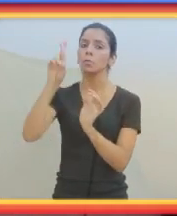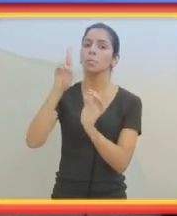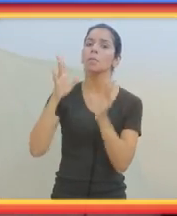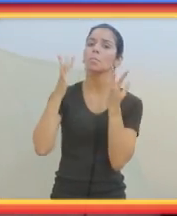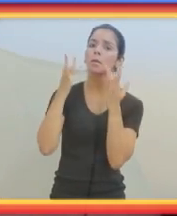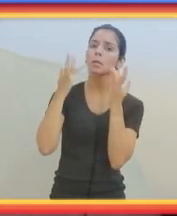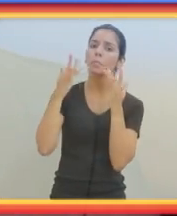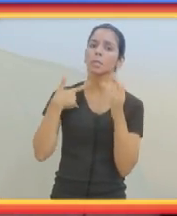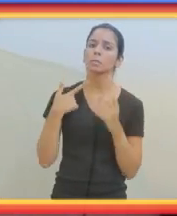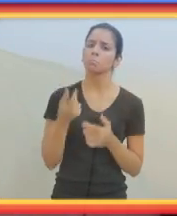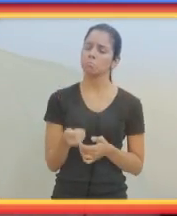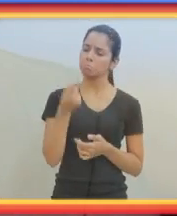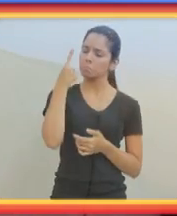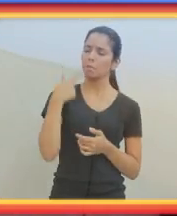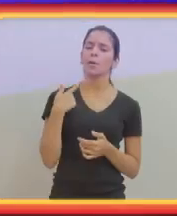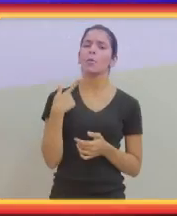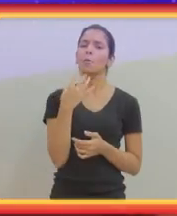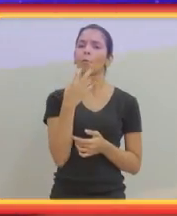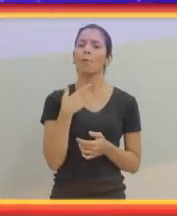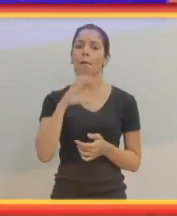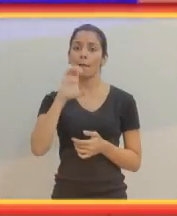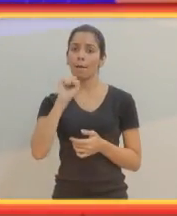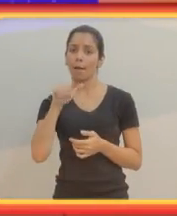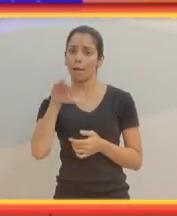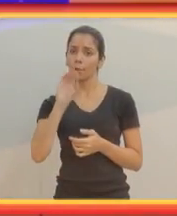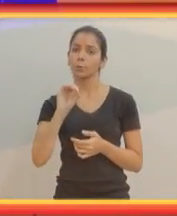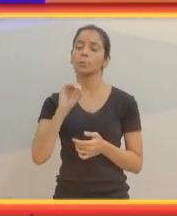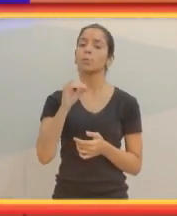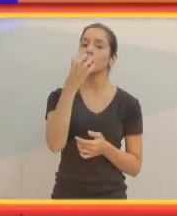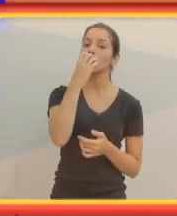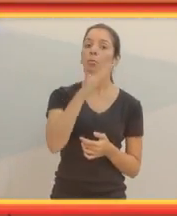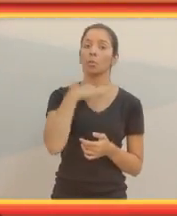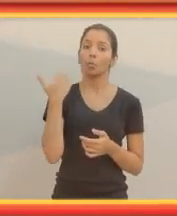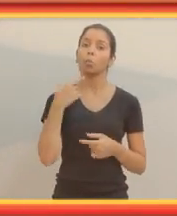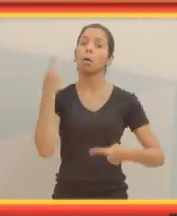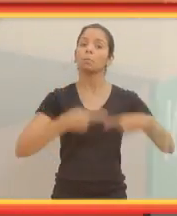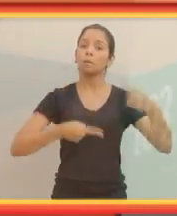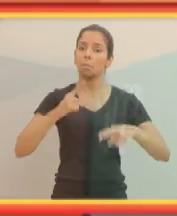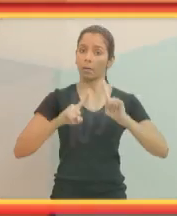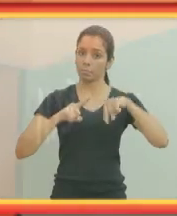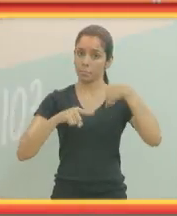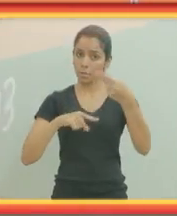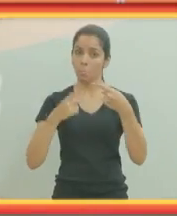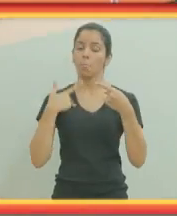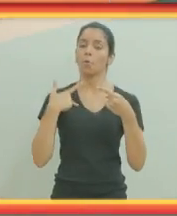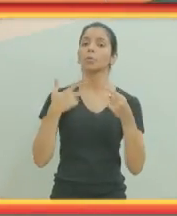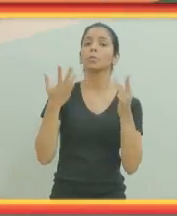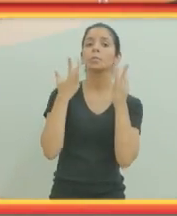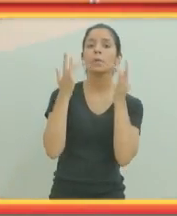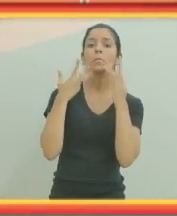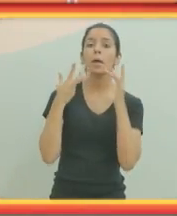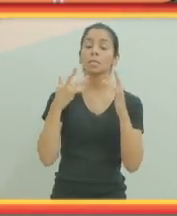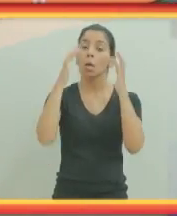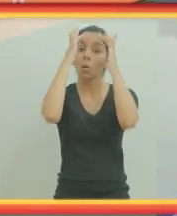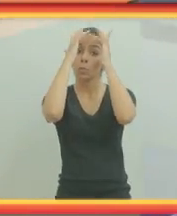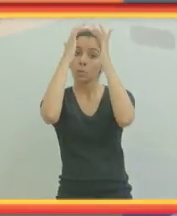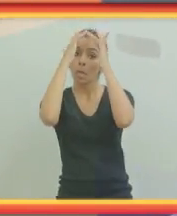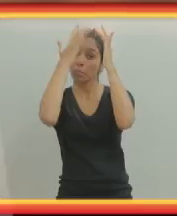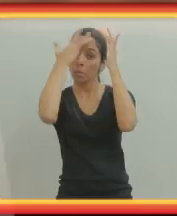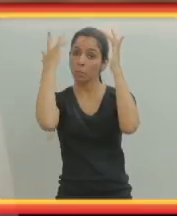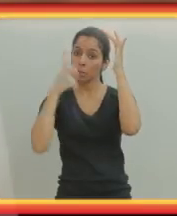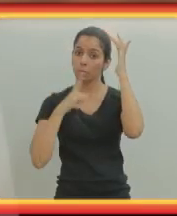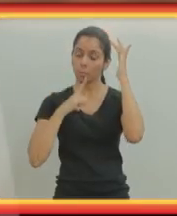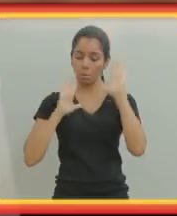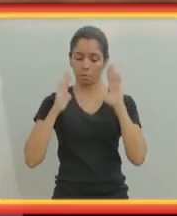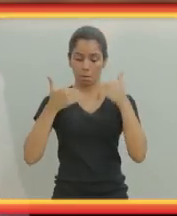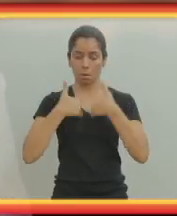da peça Um Estranho Caso do Cachorro Morto para um debate após a peça. O cérebro do paciente com autismo, ele é um cérebro um pouco diferente do nosso.